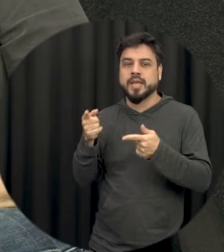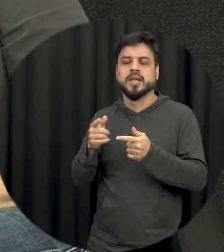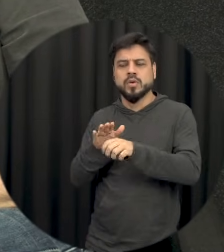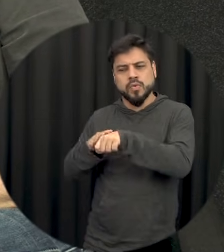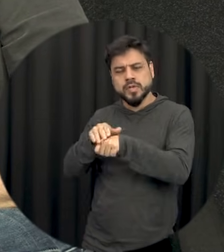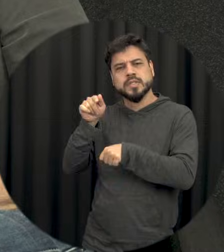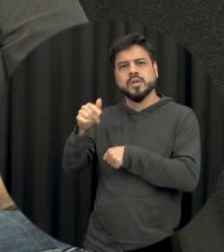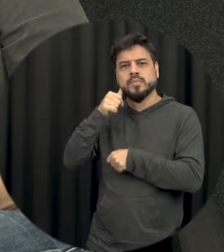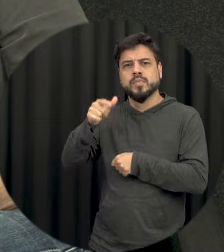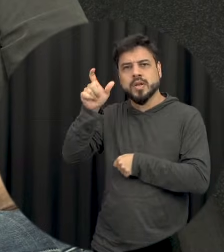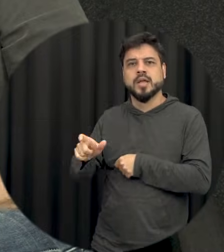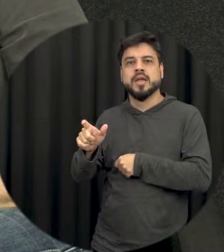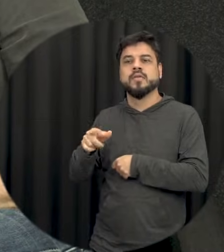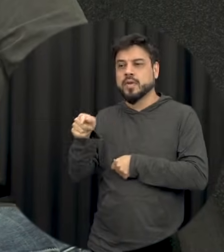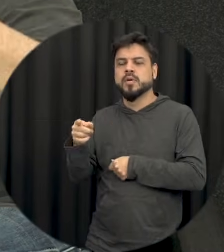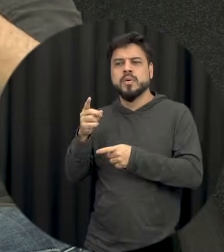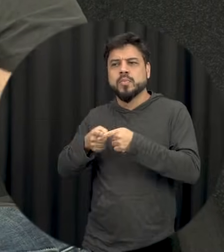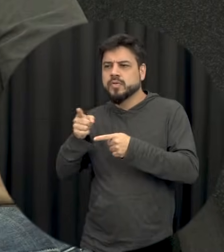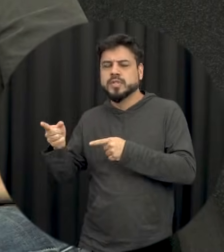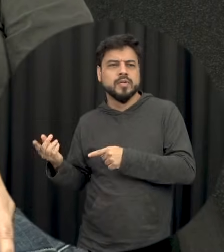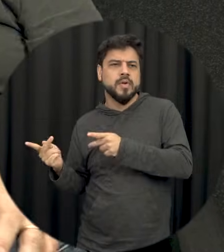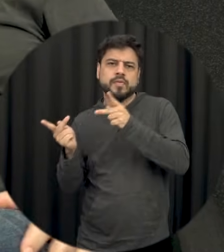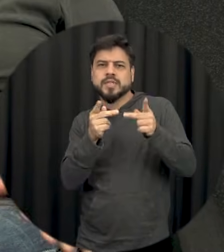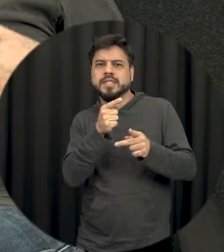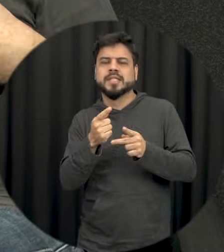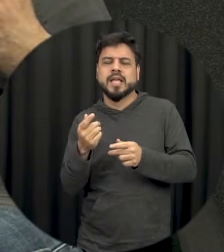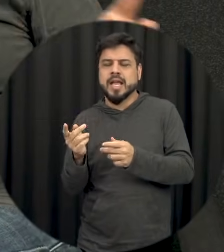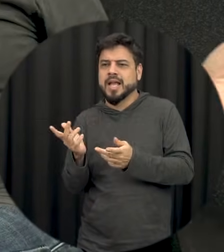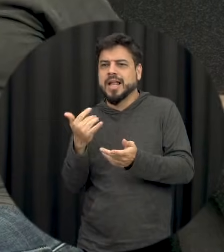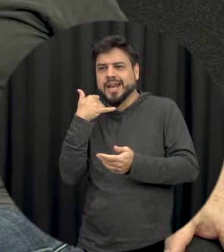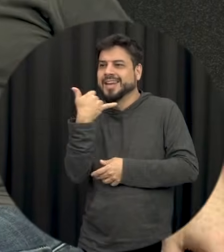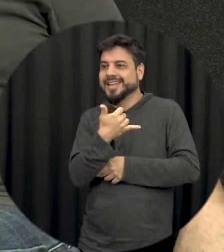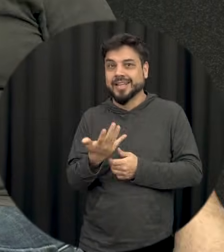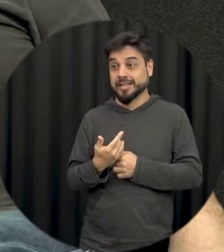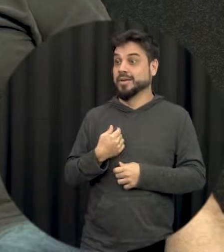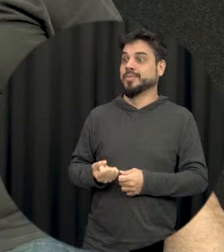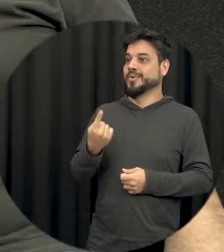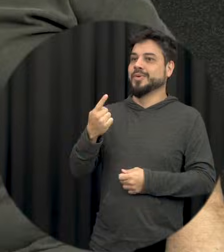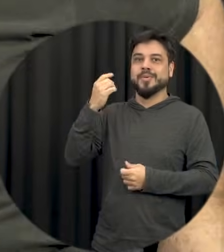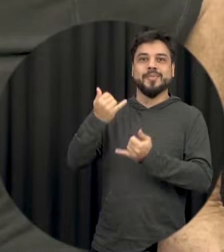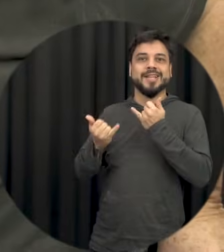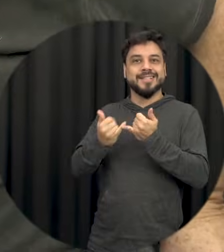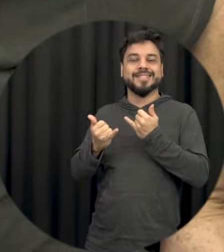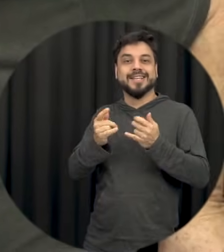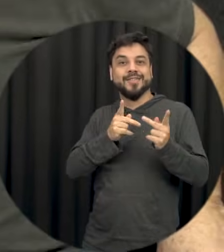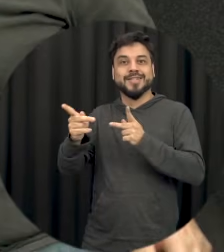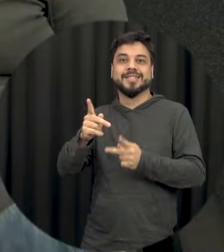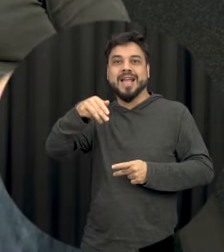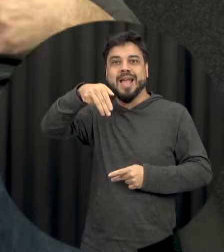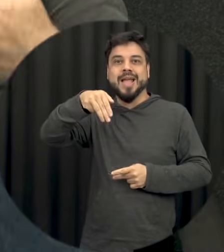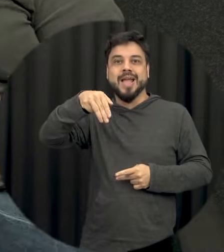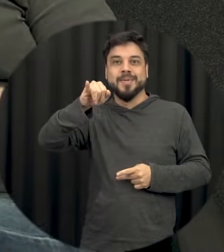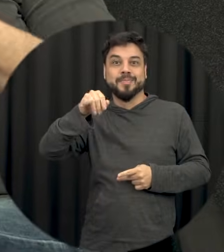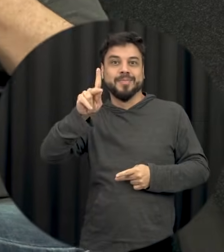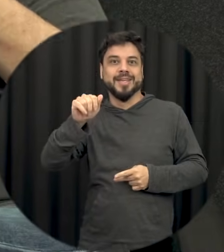conversando com ela, ela me disse, por que você não liga para Antônio Cândido, vai visitar ele? Eu me sentia como, sabe, visitar Mick Jagger, assim, era uma coisa... E